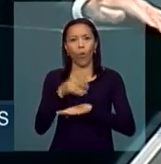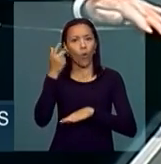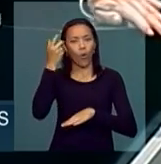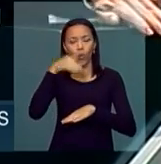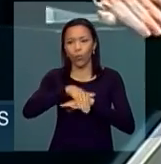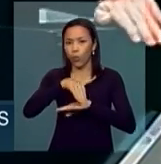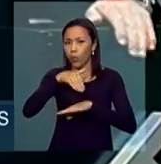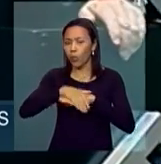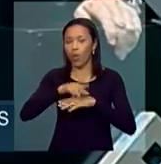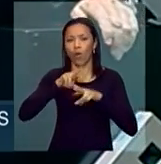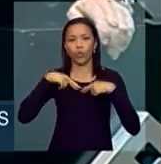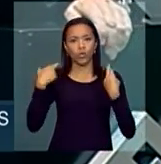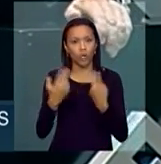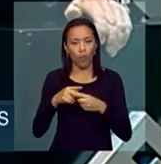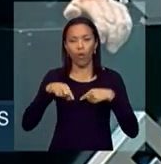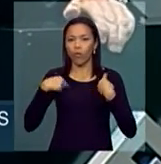participamos,